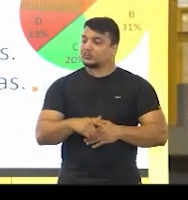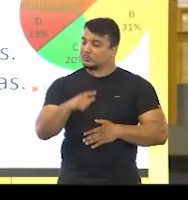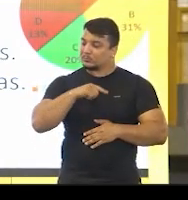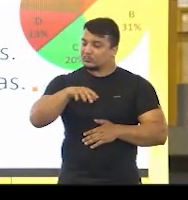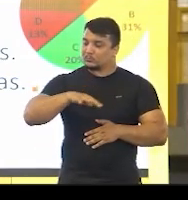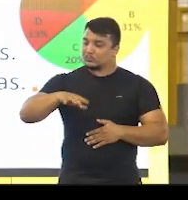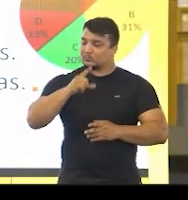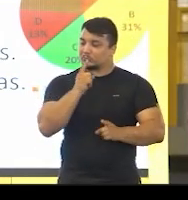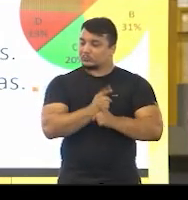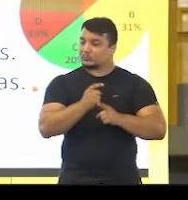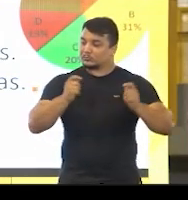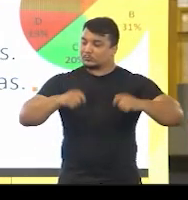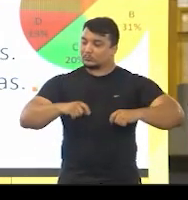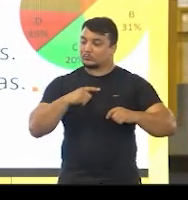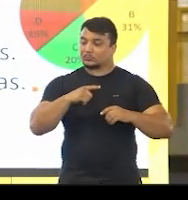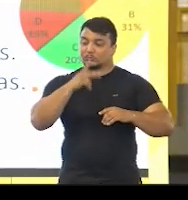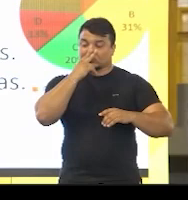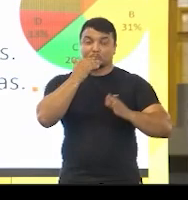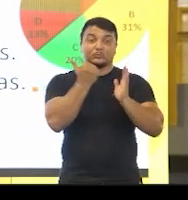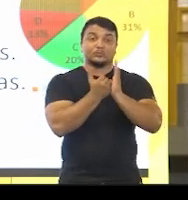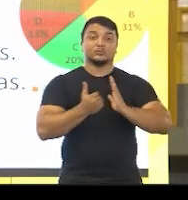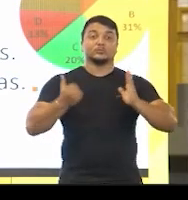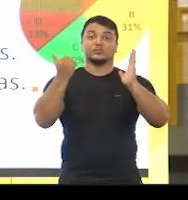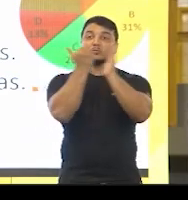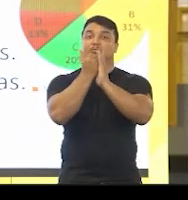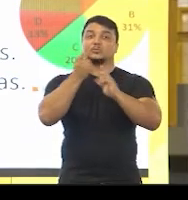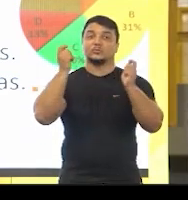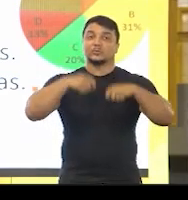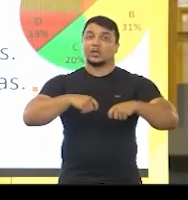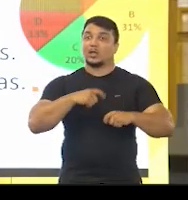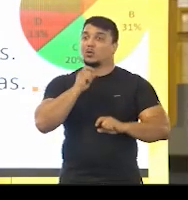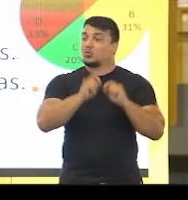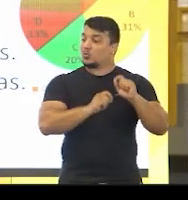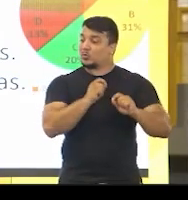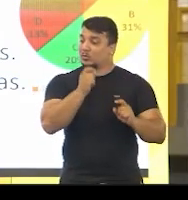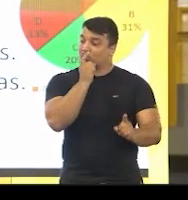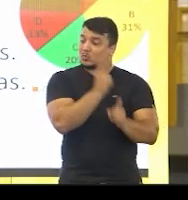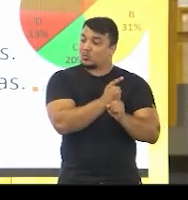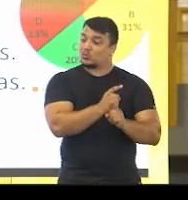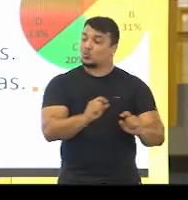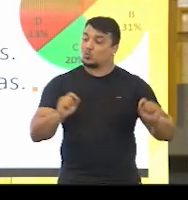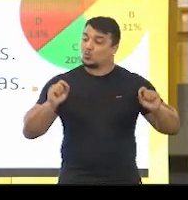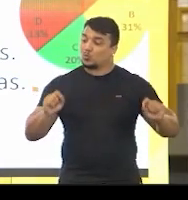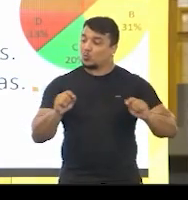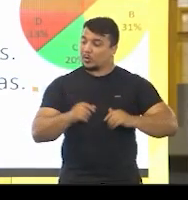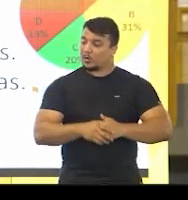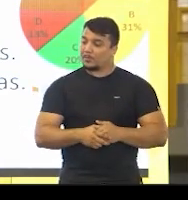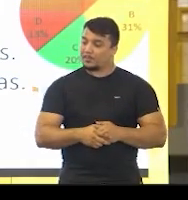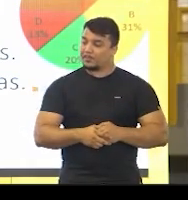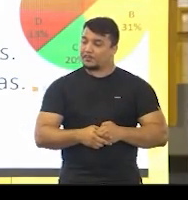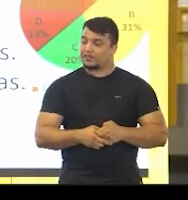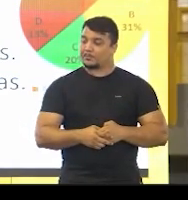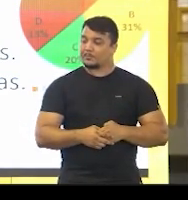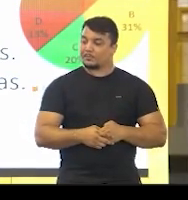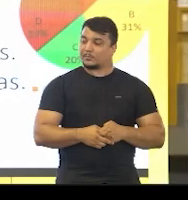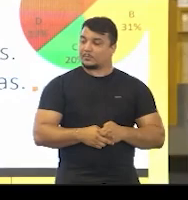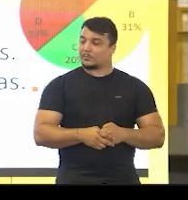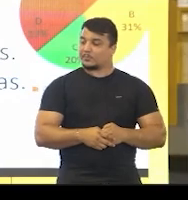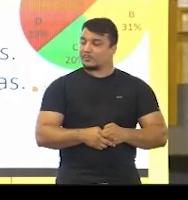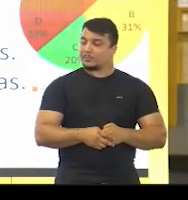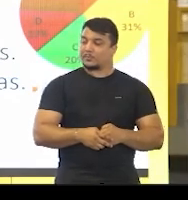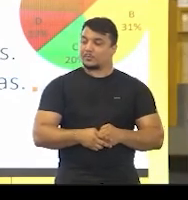um recurso natural com alto potencial para a ocorrência de... Qual é a opção que vocês vão marcar